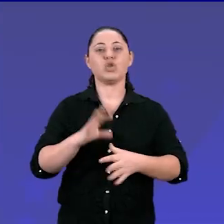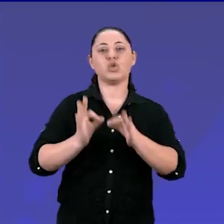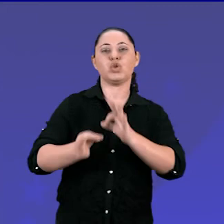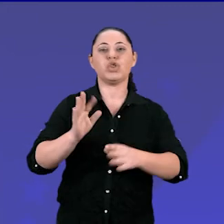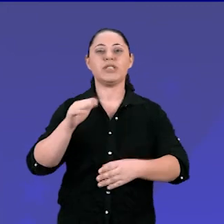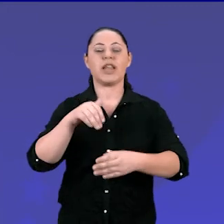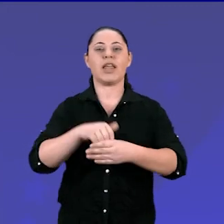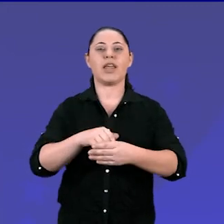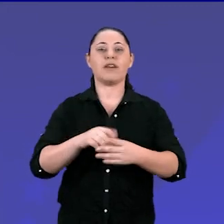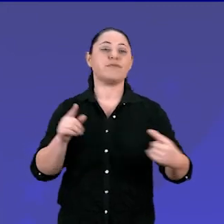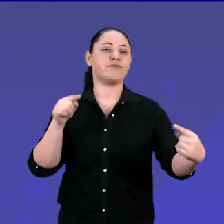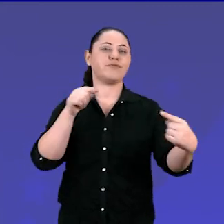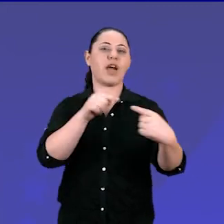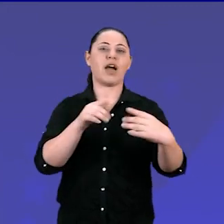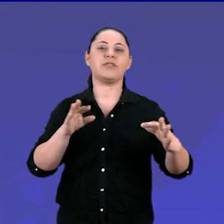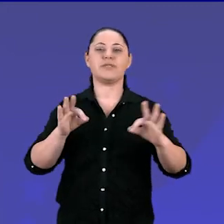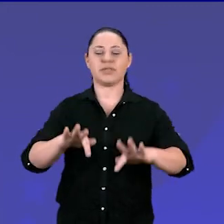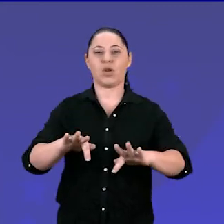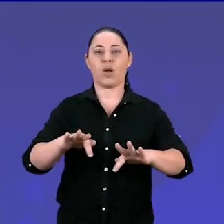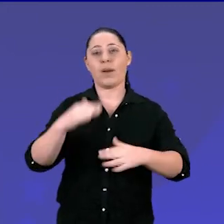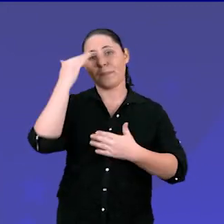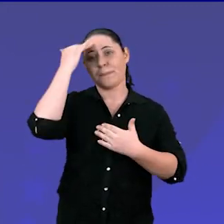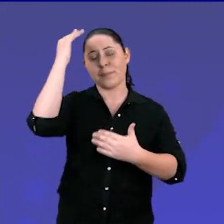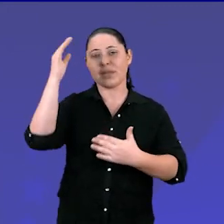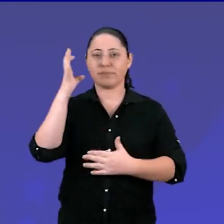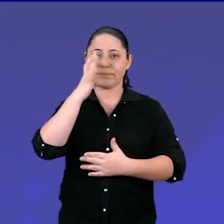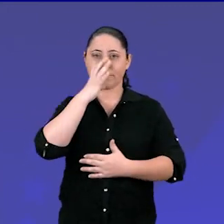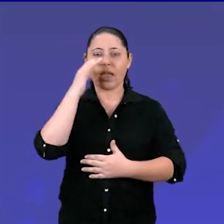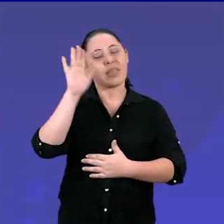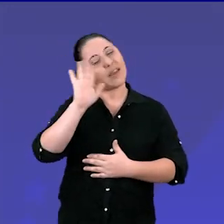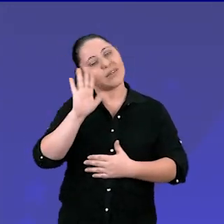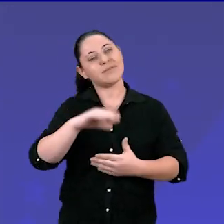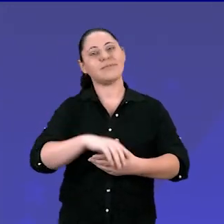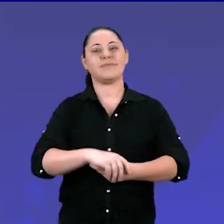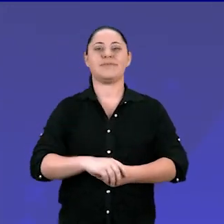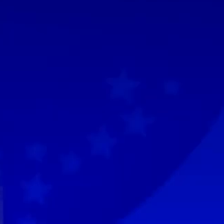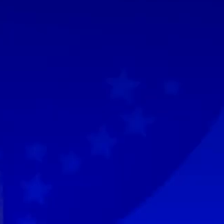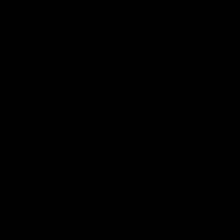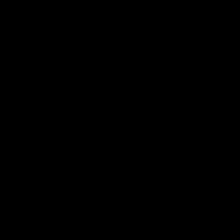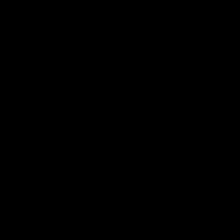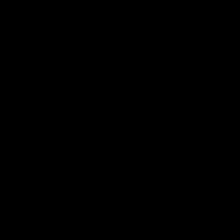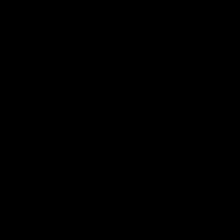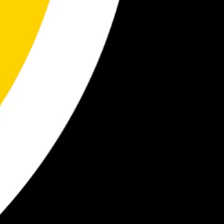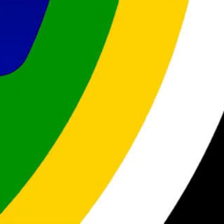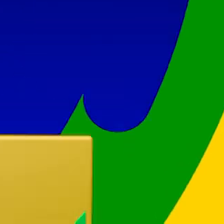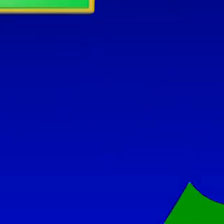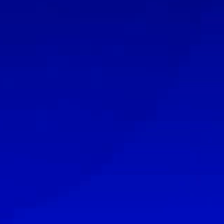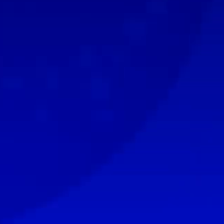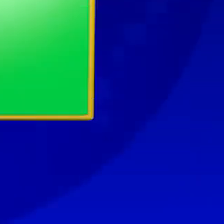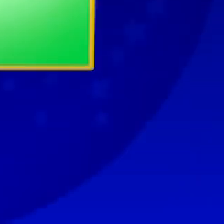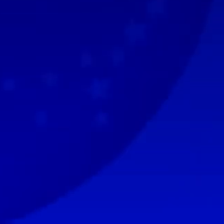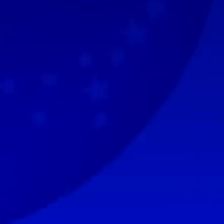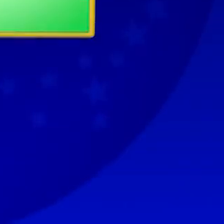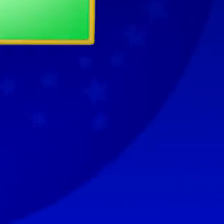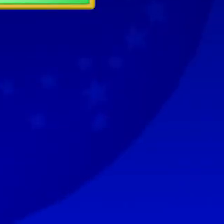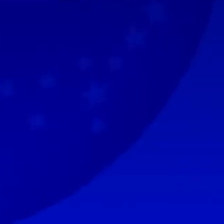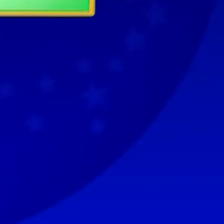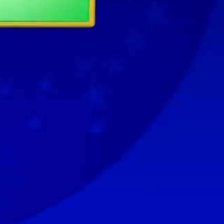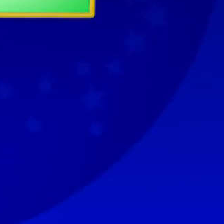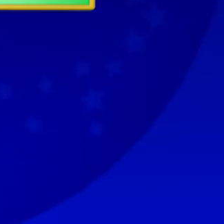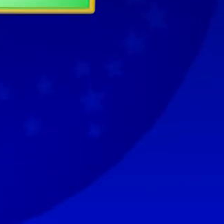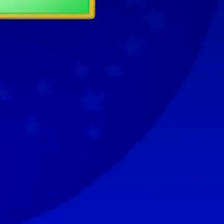O Justiça Eleitoral em Foco fica por aqui. Muito obrigado pela sua audiência. Até a próxima.